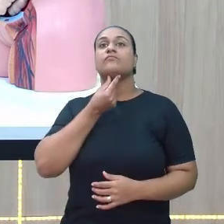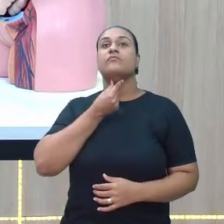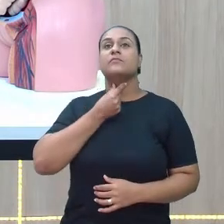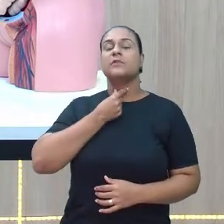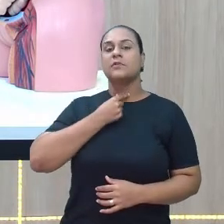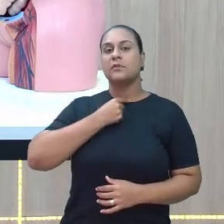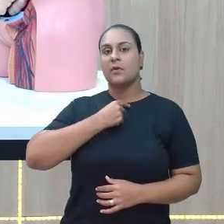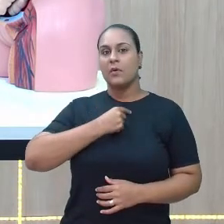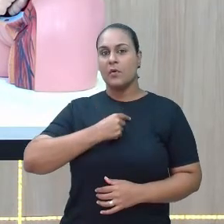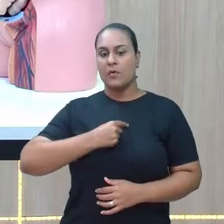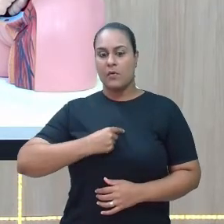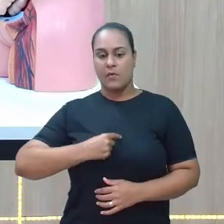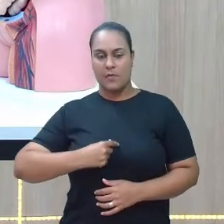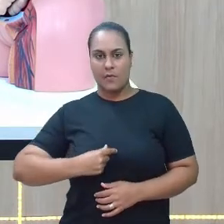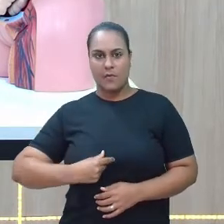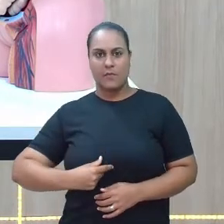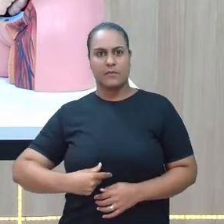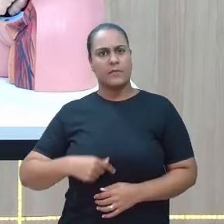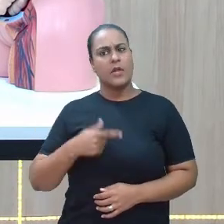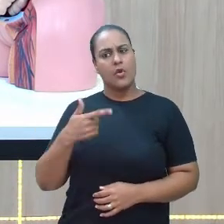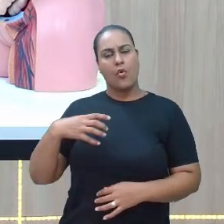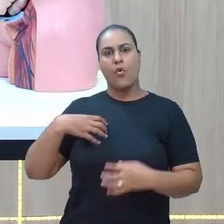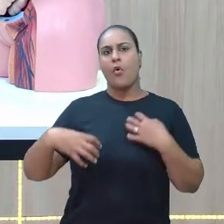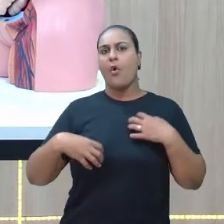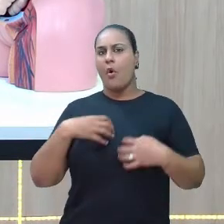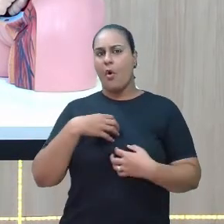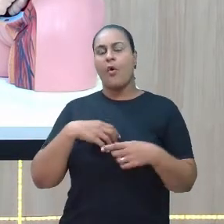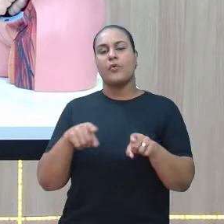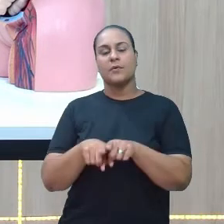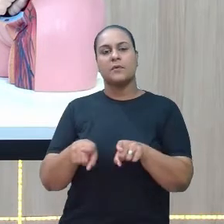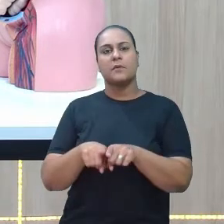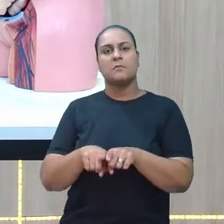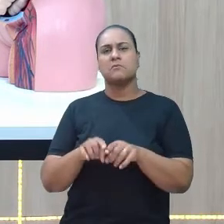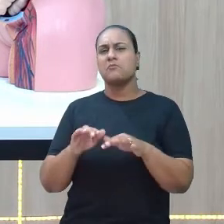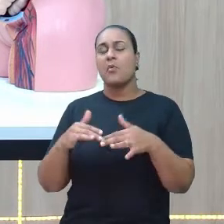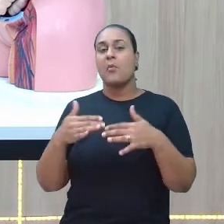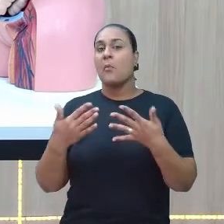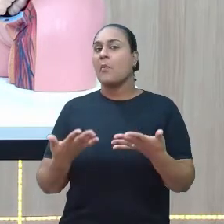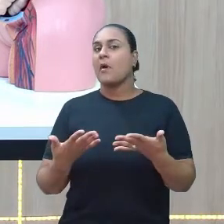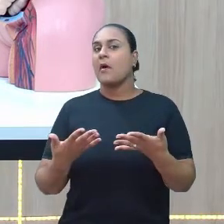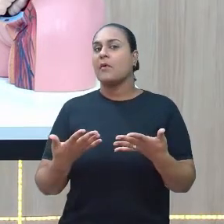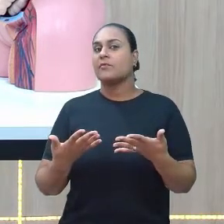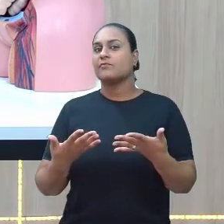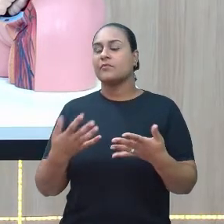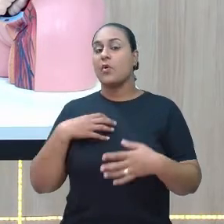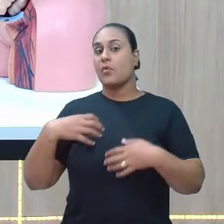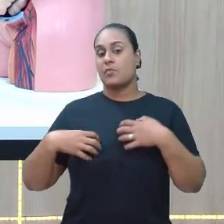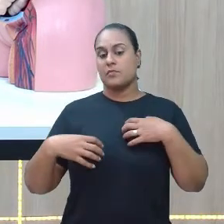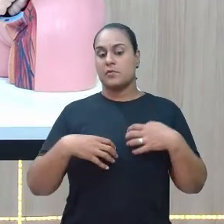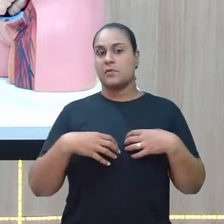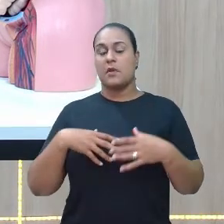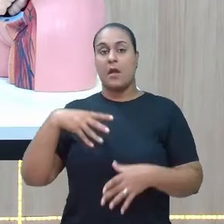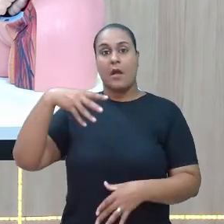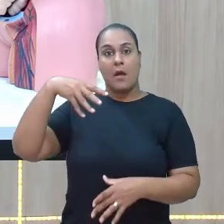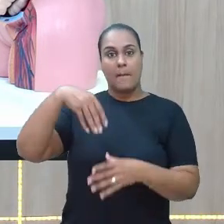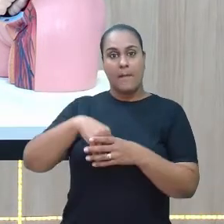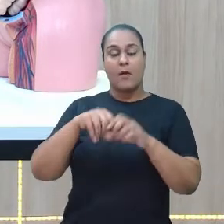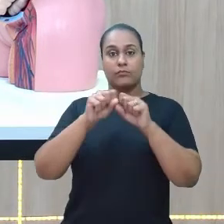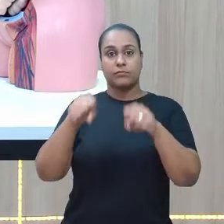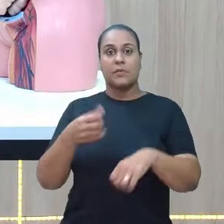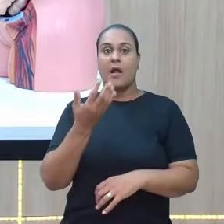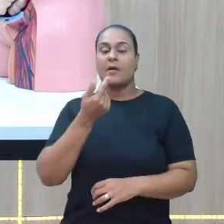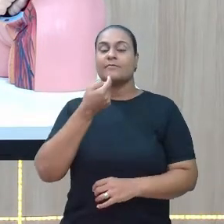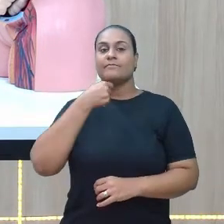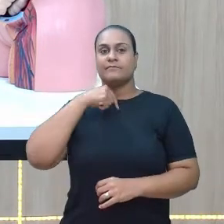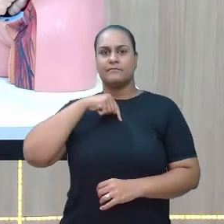pelo tubo digestório e os órgãos anexos. Então, quais são os componentes do tubo digestório.